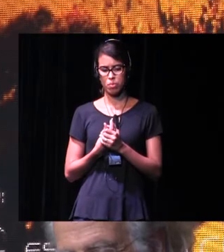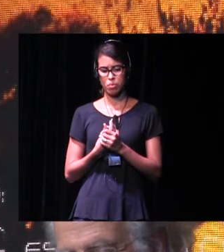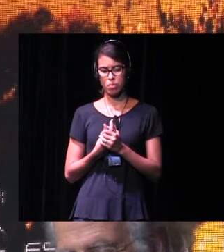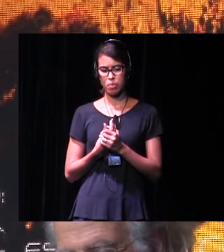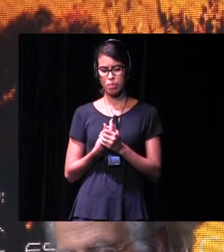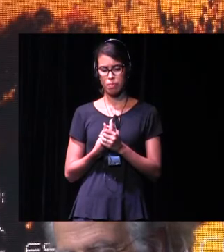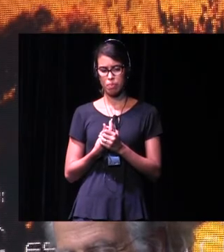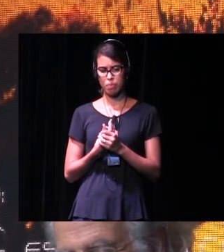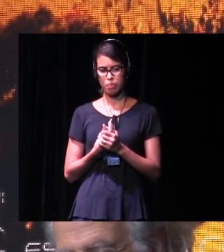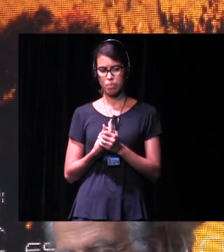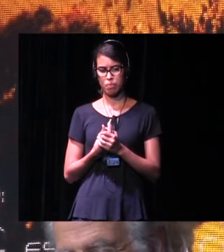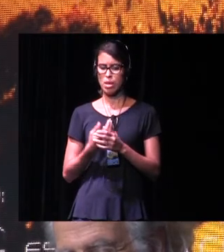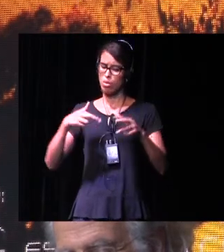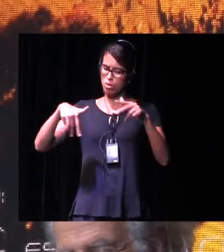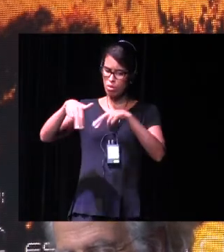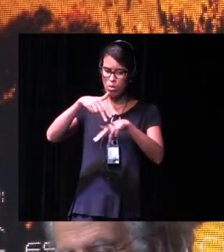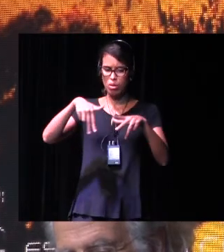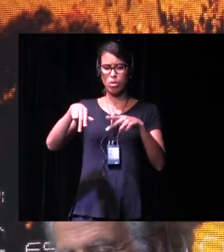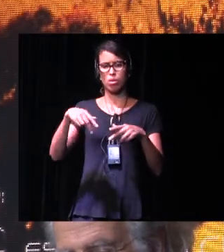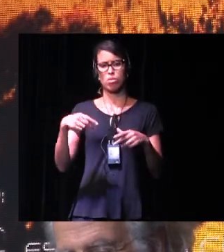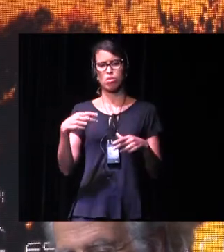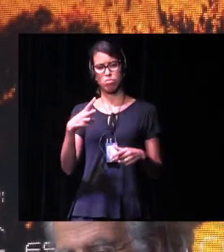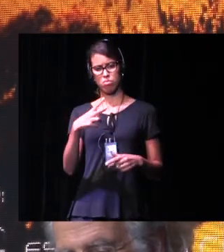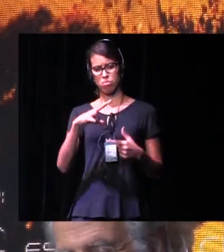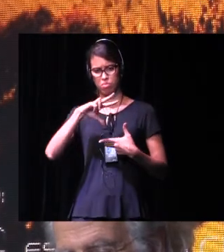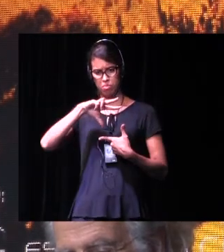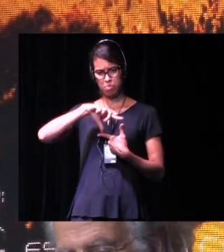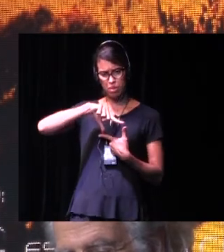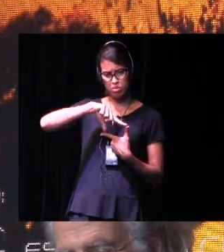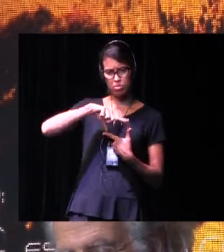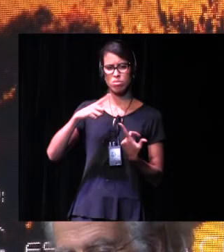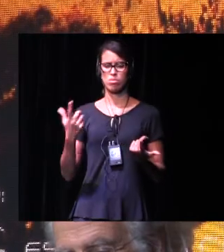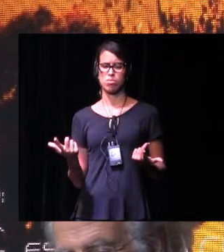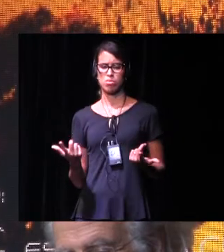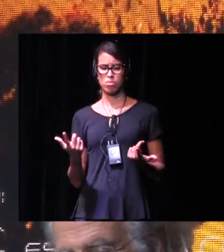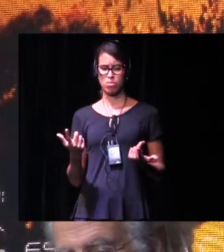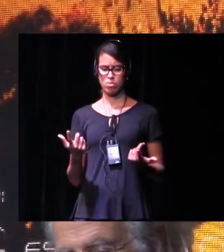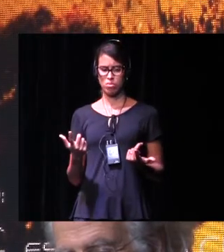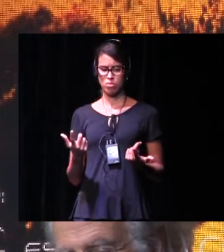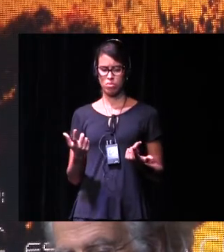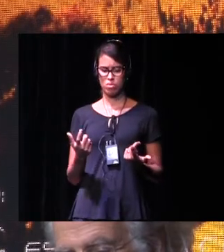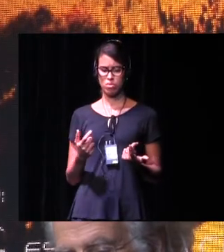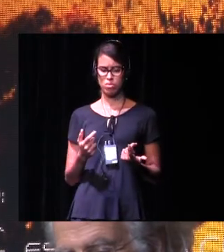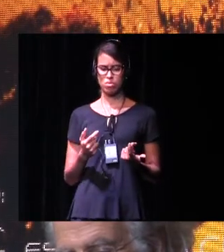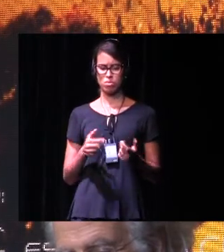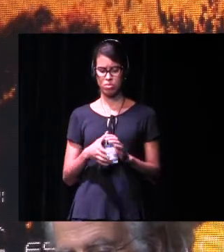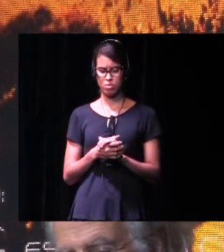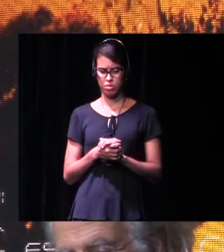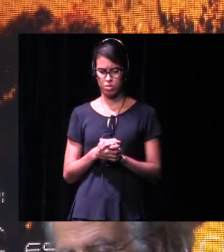que nos oferecem a convivência e temos que tecer uns